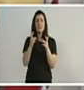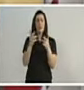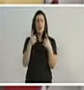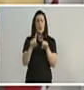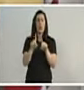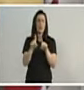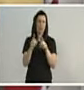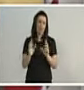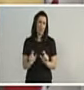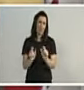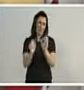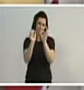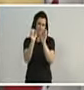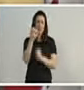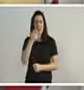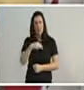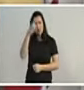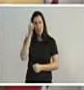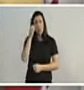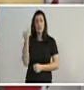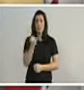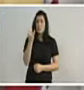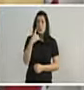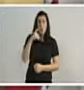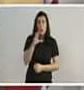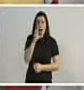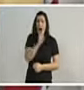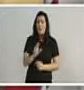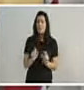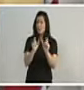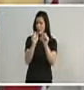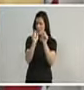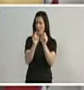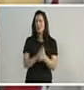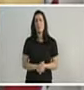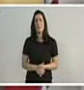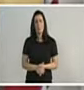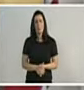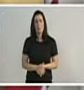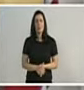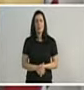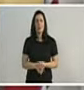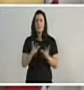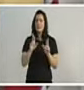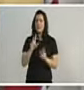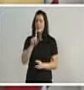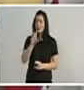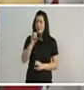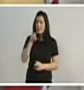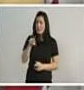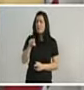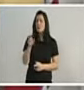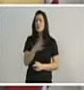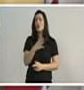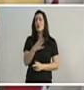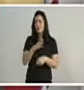juvenil e que a importância do diagnóstico precoce segundo estimativas são esperados cerca de 10 mil novos casos de câncer em